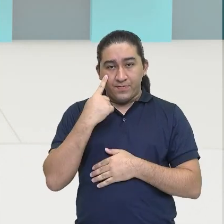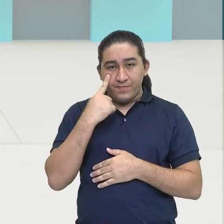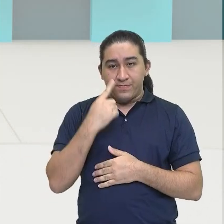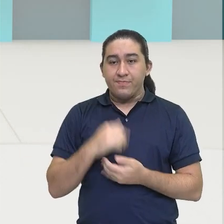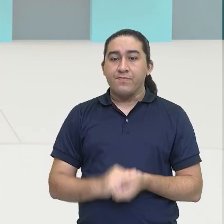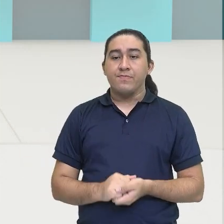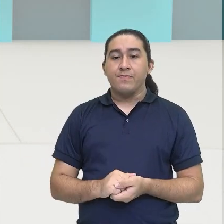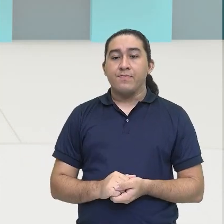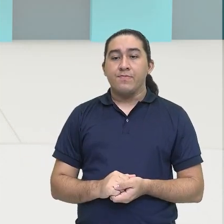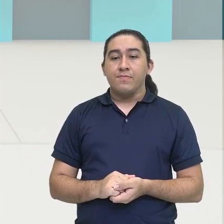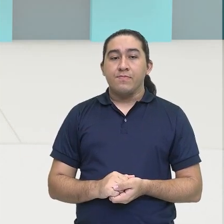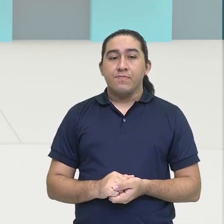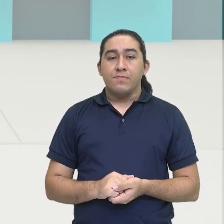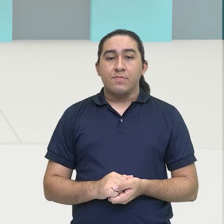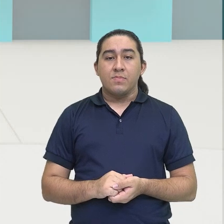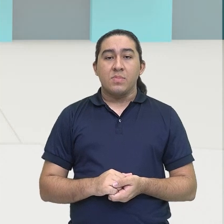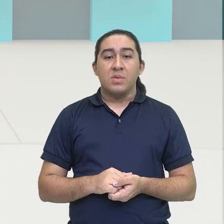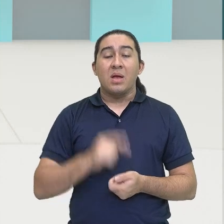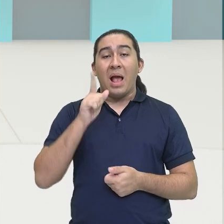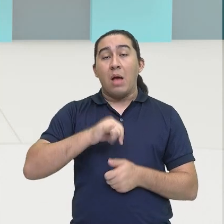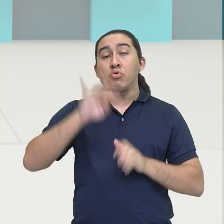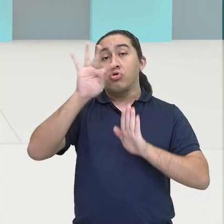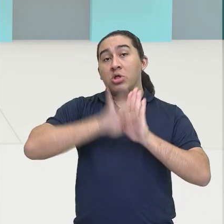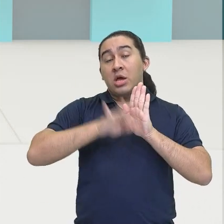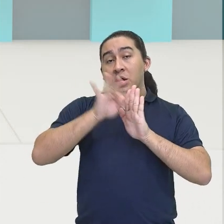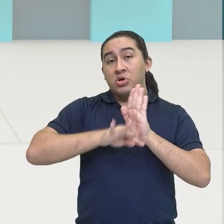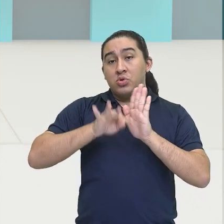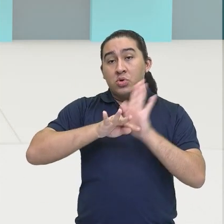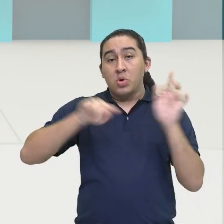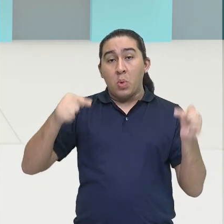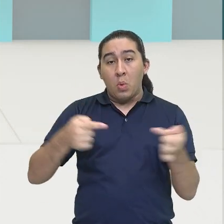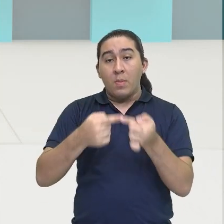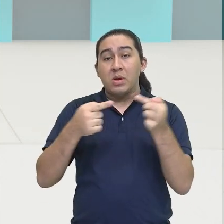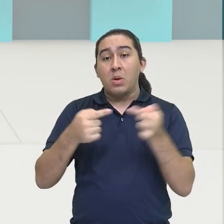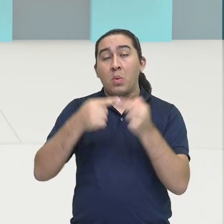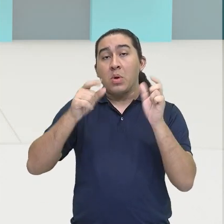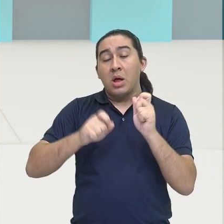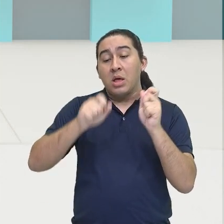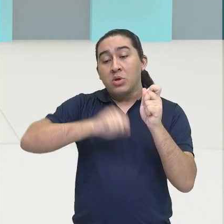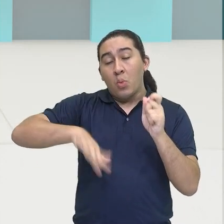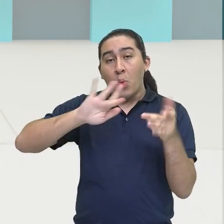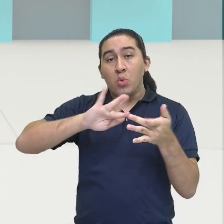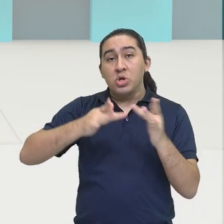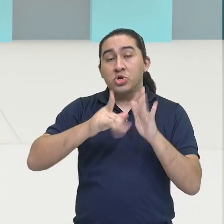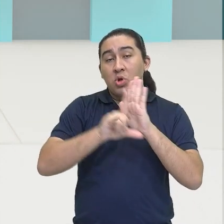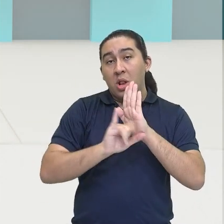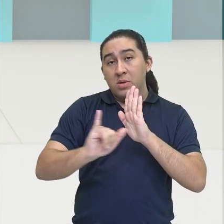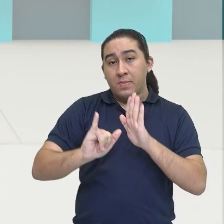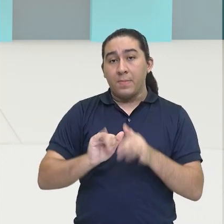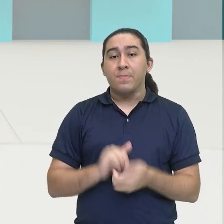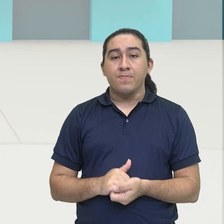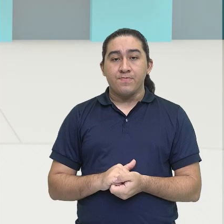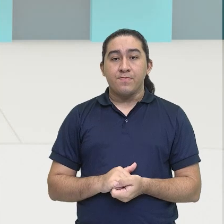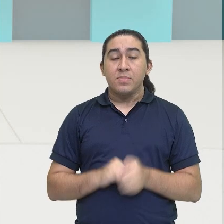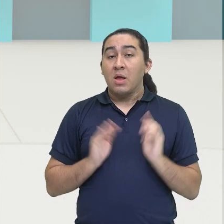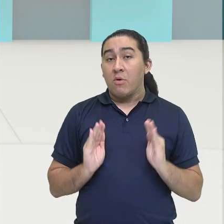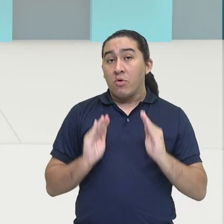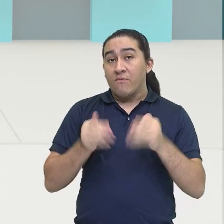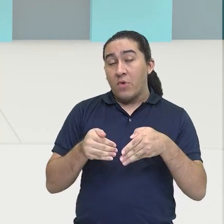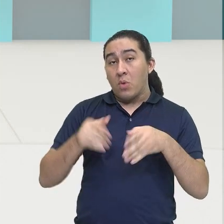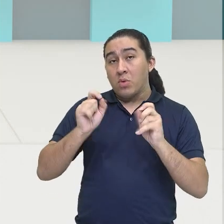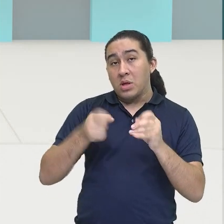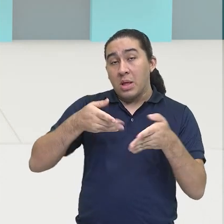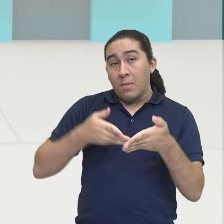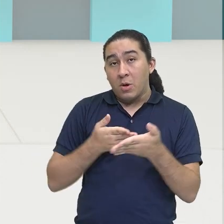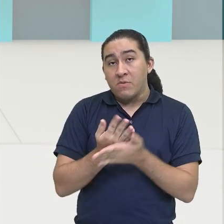agora, são os textos legais e normativos. Veja, centram-se na regulamentação do